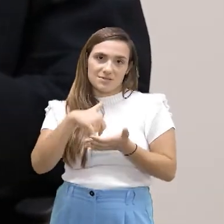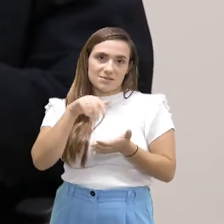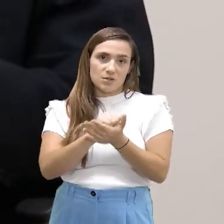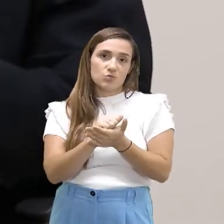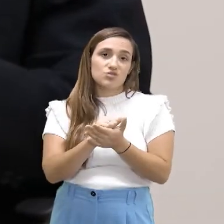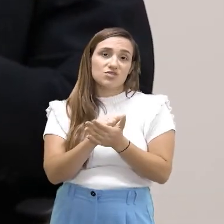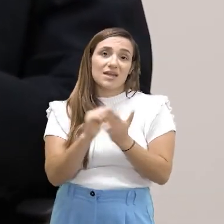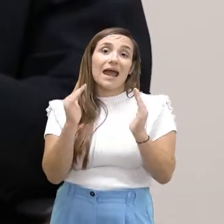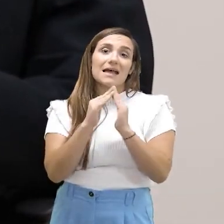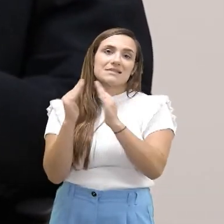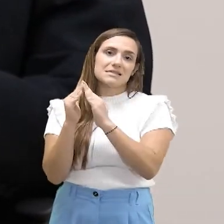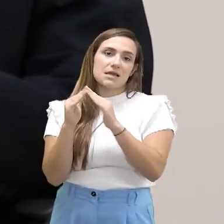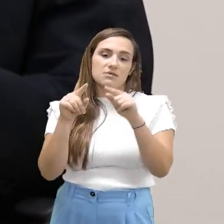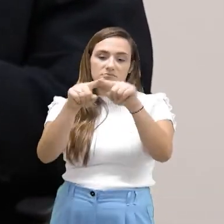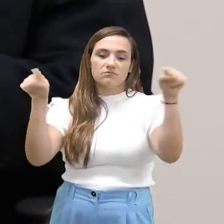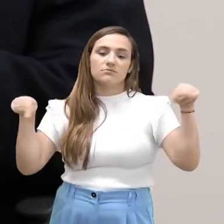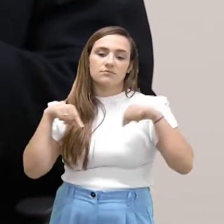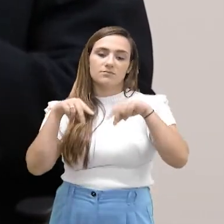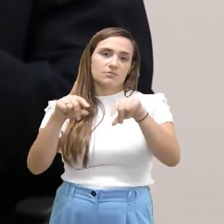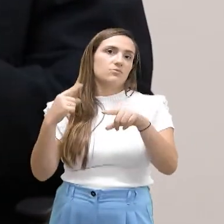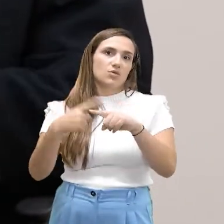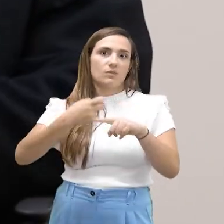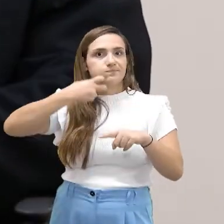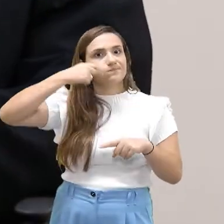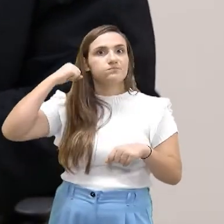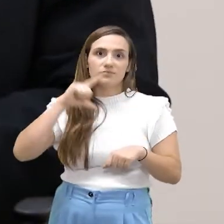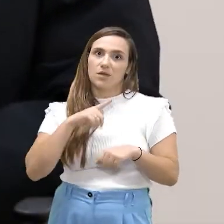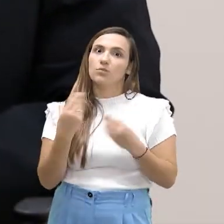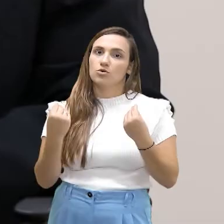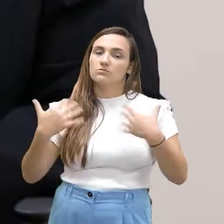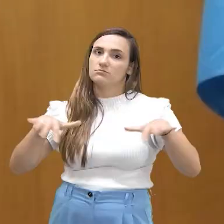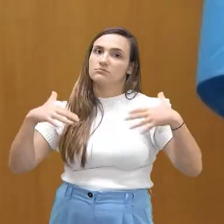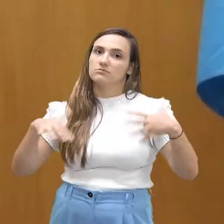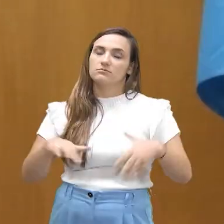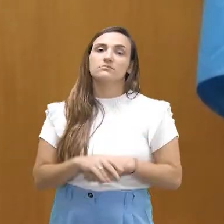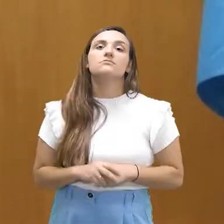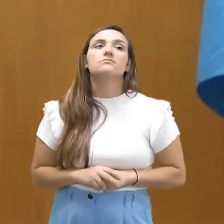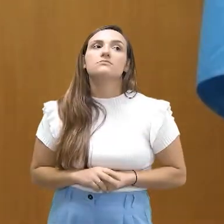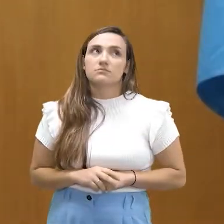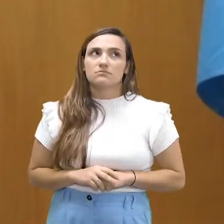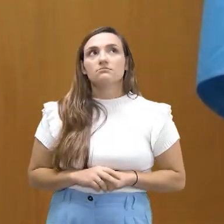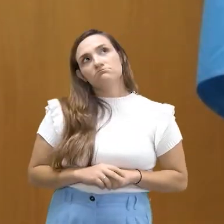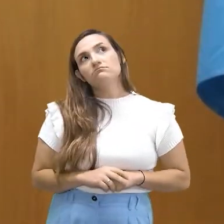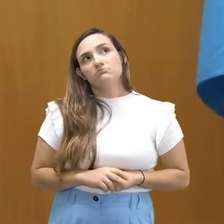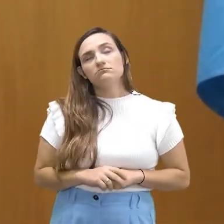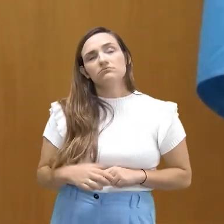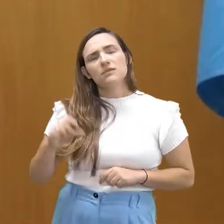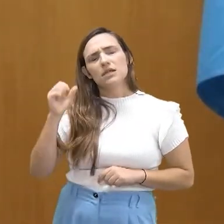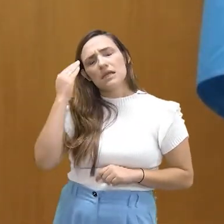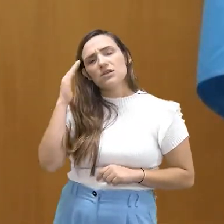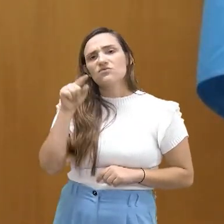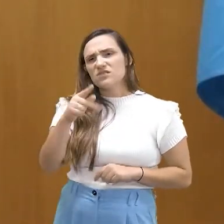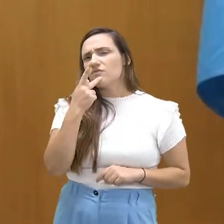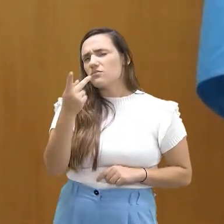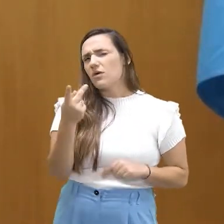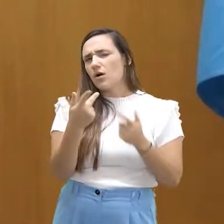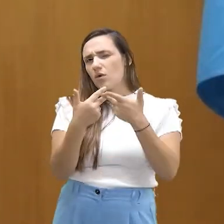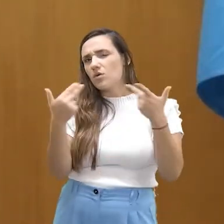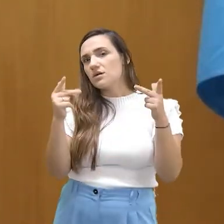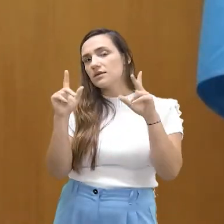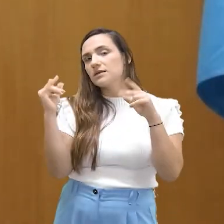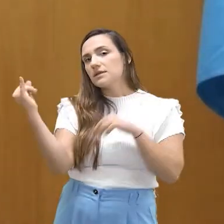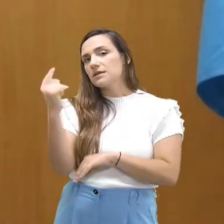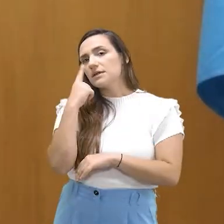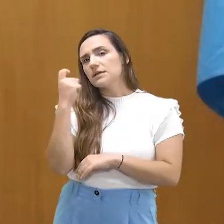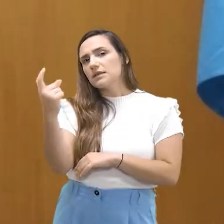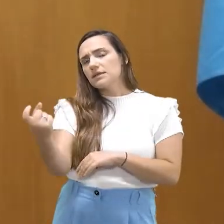serviço de registro de imóveis, porque a rentabilidade é muito maior. O senhor falou uma coisa que agora que me chamou a atenção,